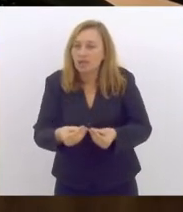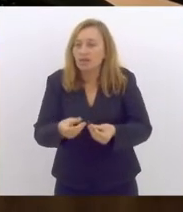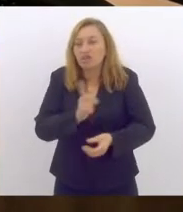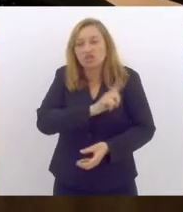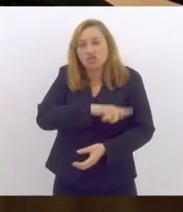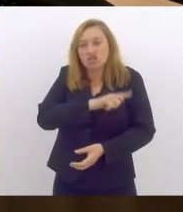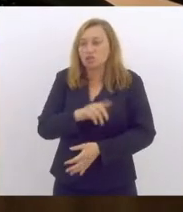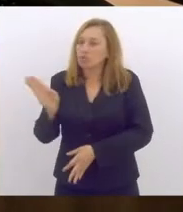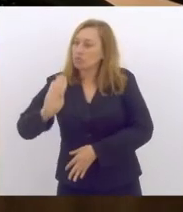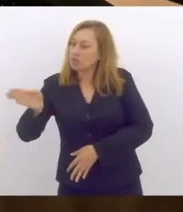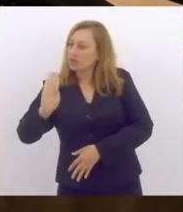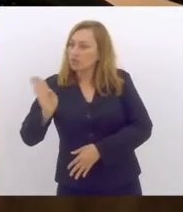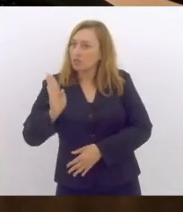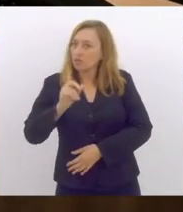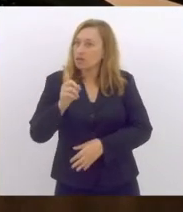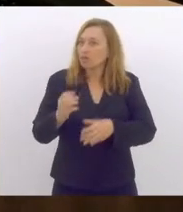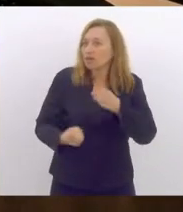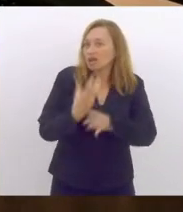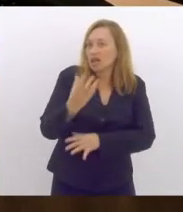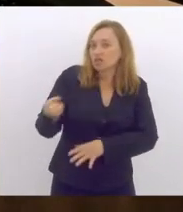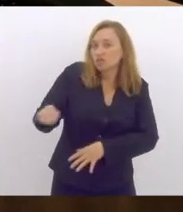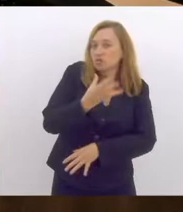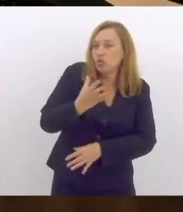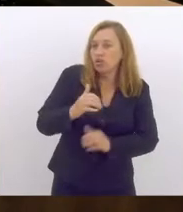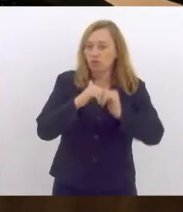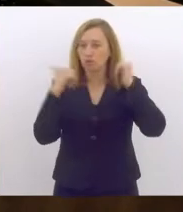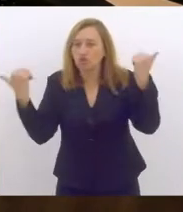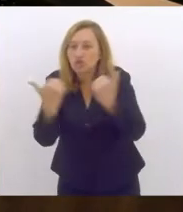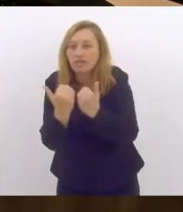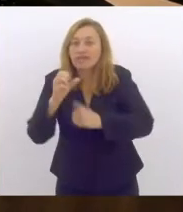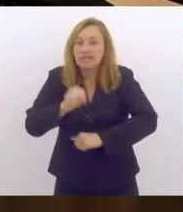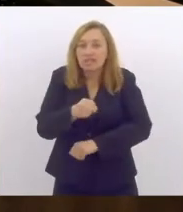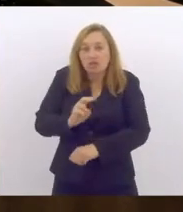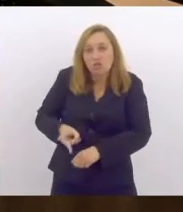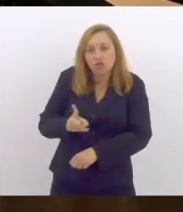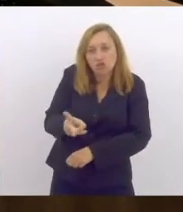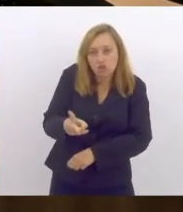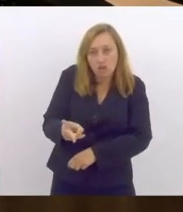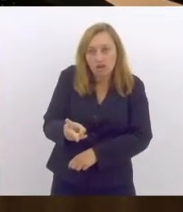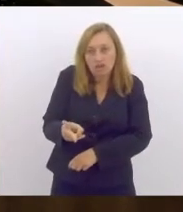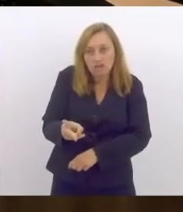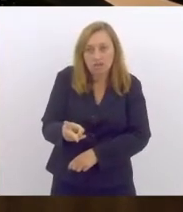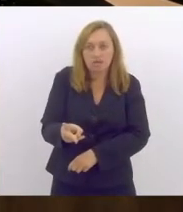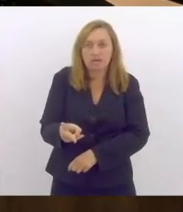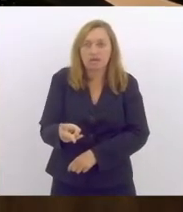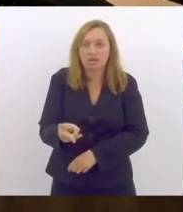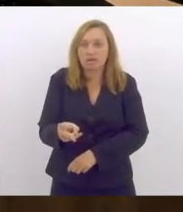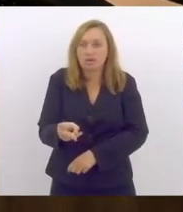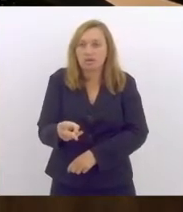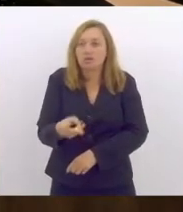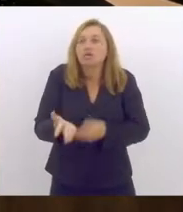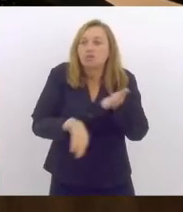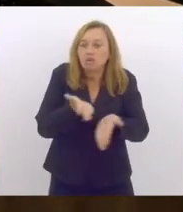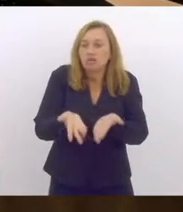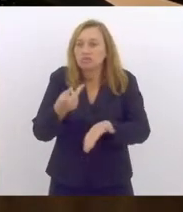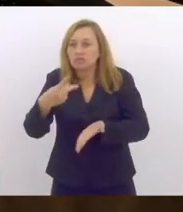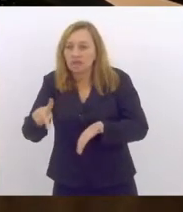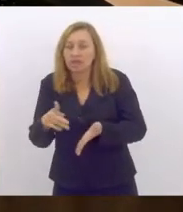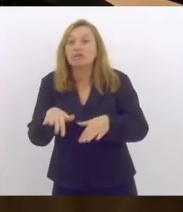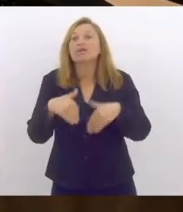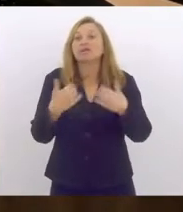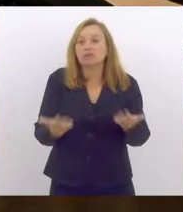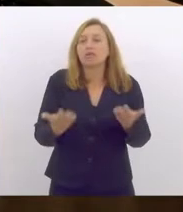botafoguense para que não construísse um novo estádio e sim mantivesse a concessão do estádio deles.